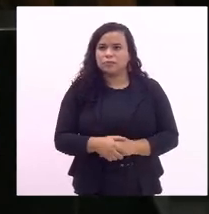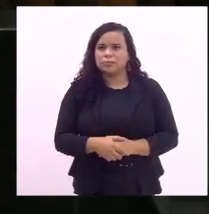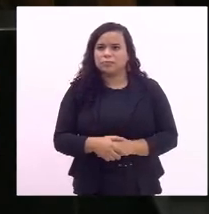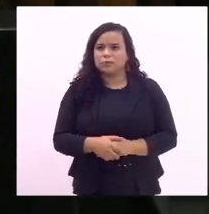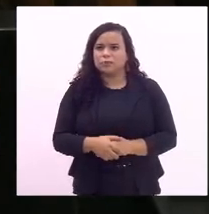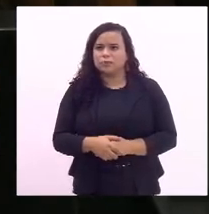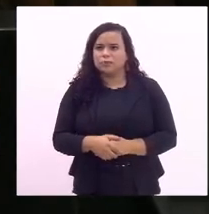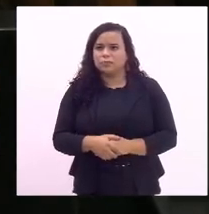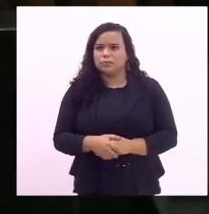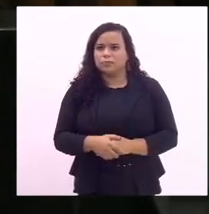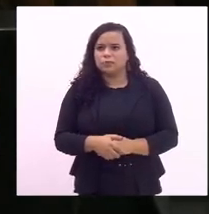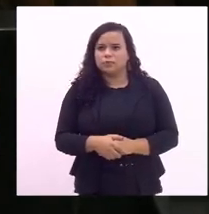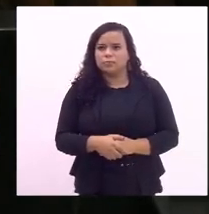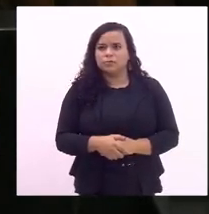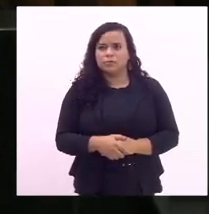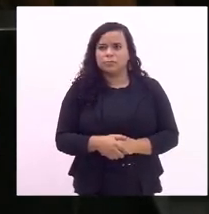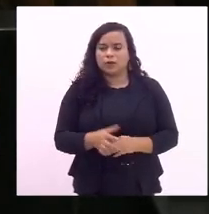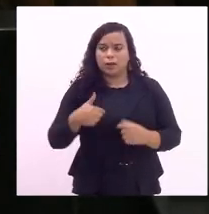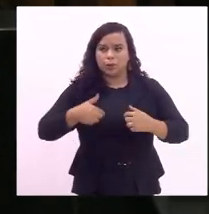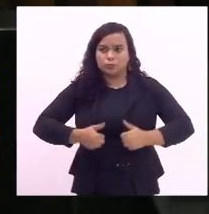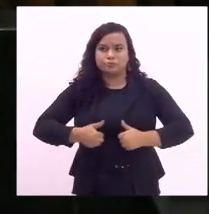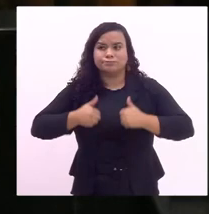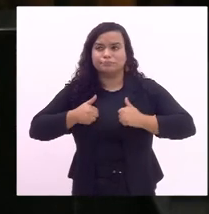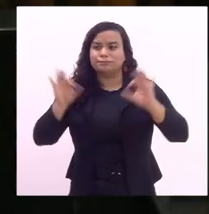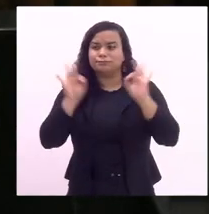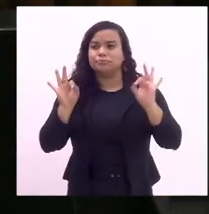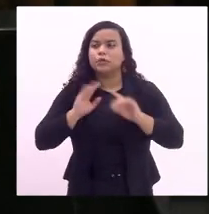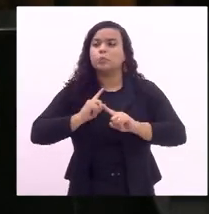Eu tenho orgulho, Tia Ju, de